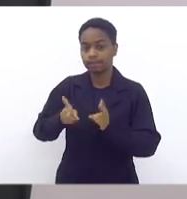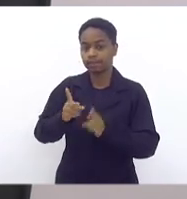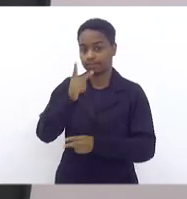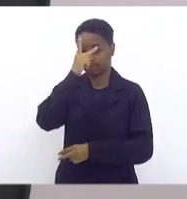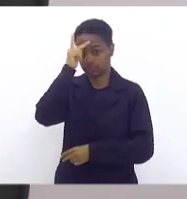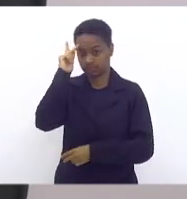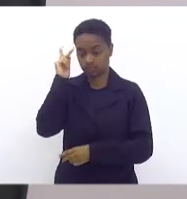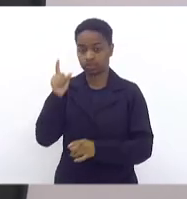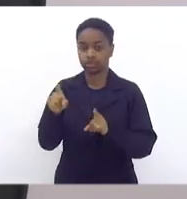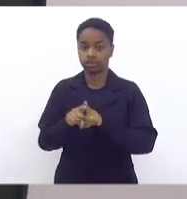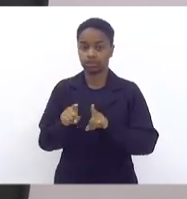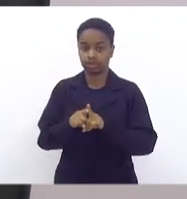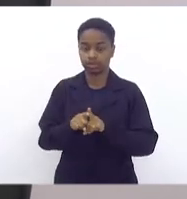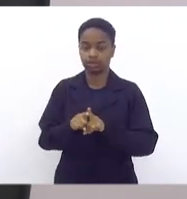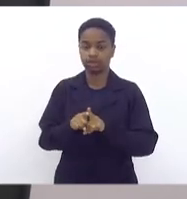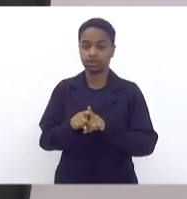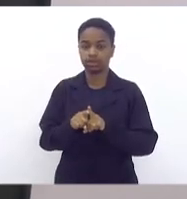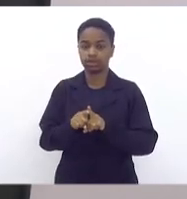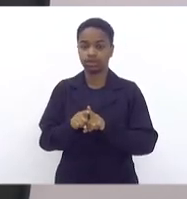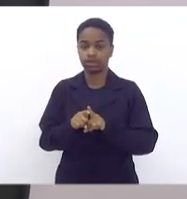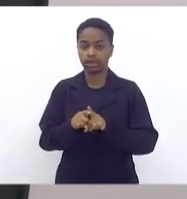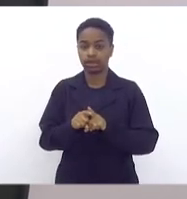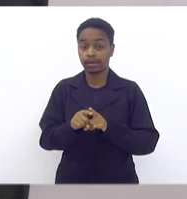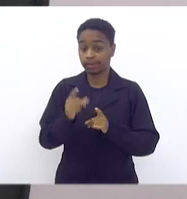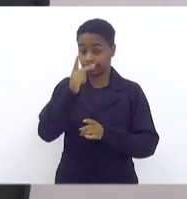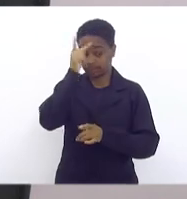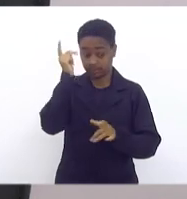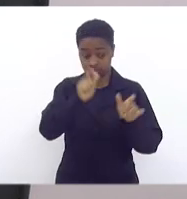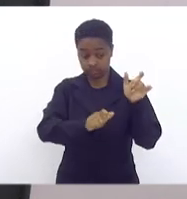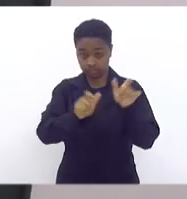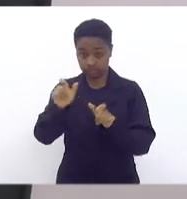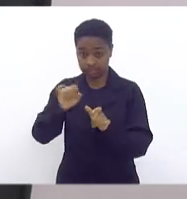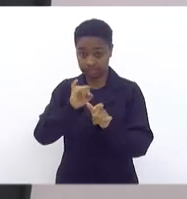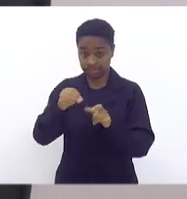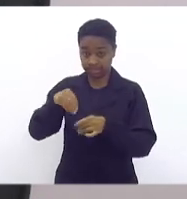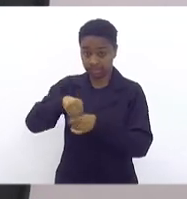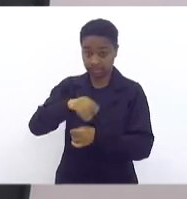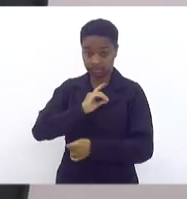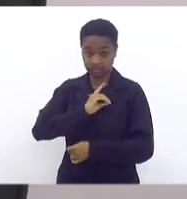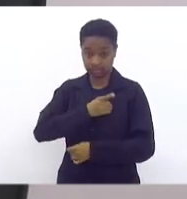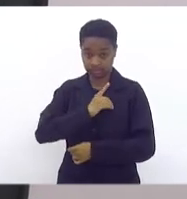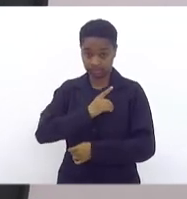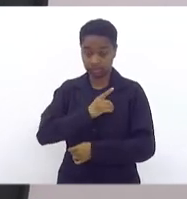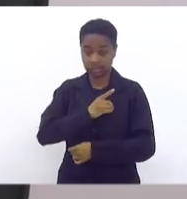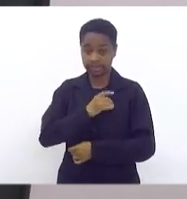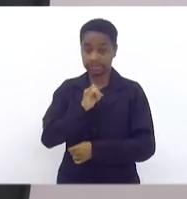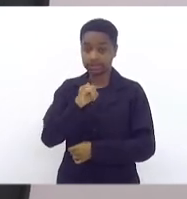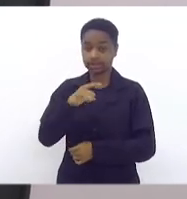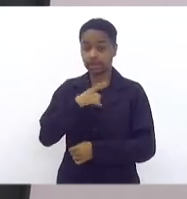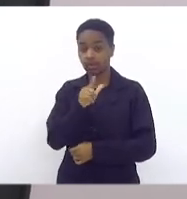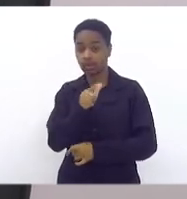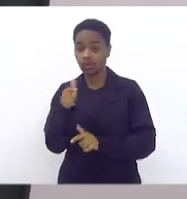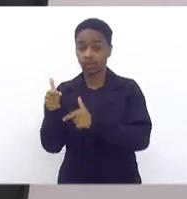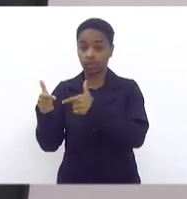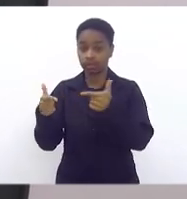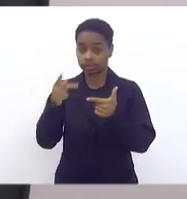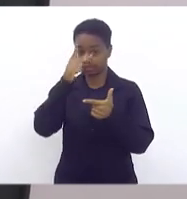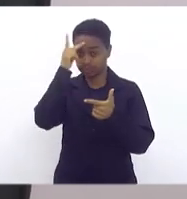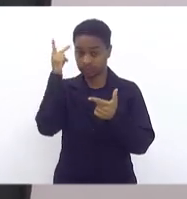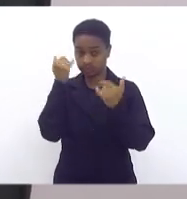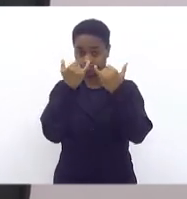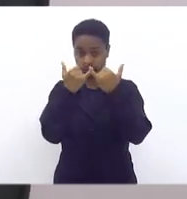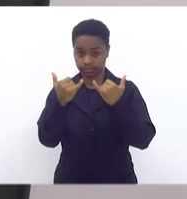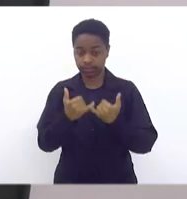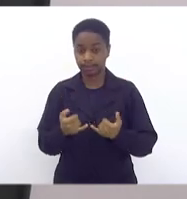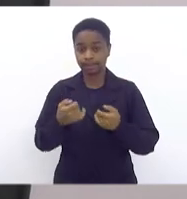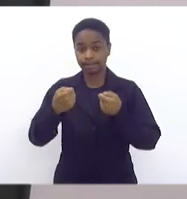essas pessoas inclusive num reconhecimento pessoal na delegacia que coloque outras pessoas pareadas